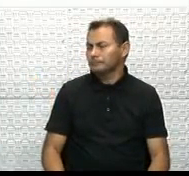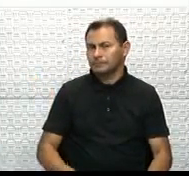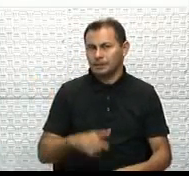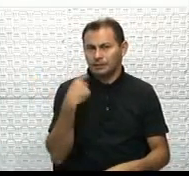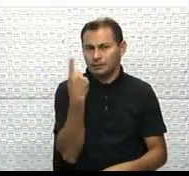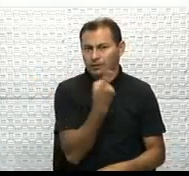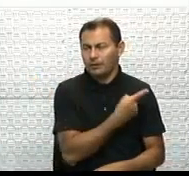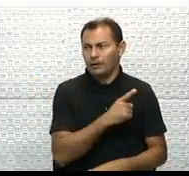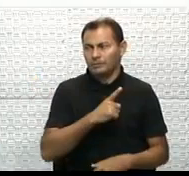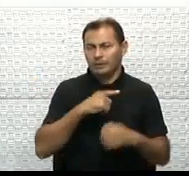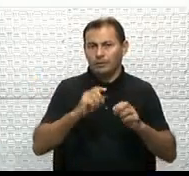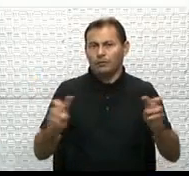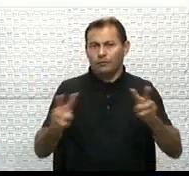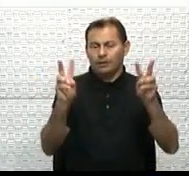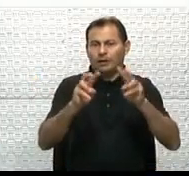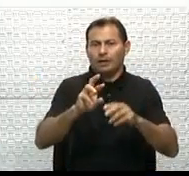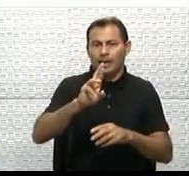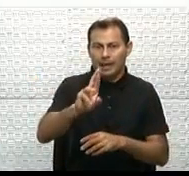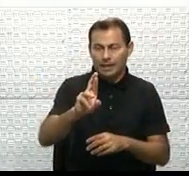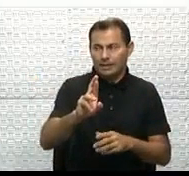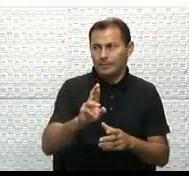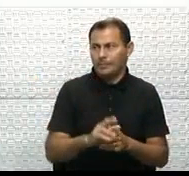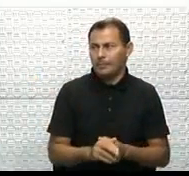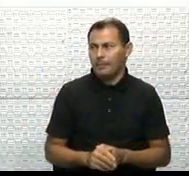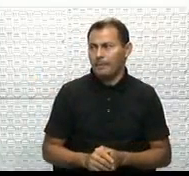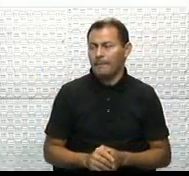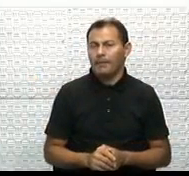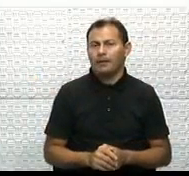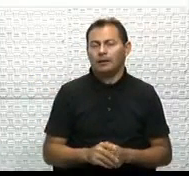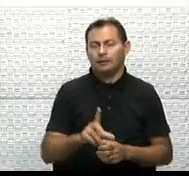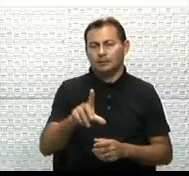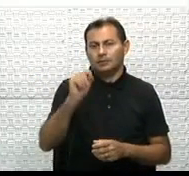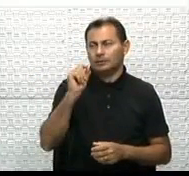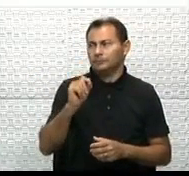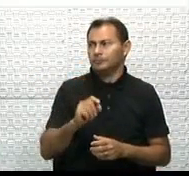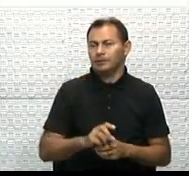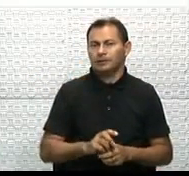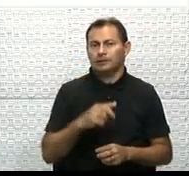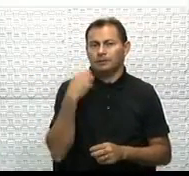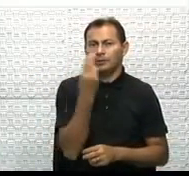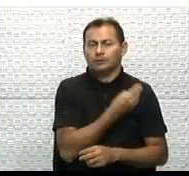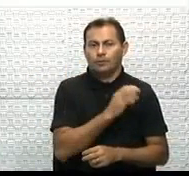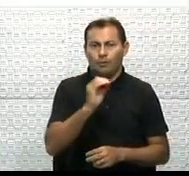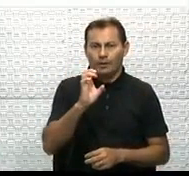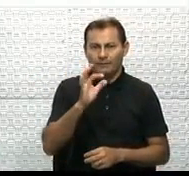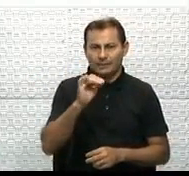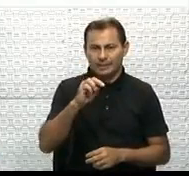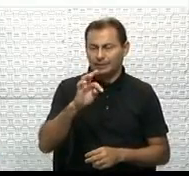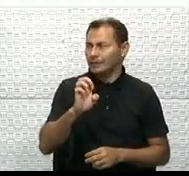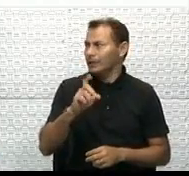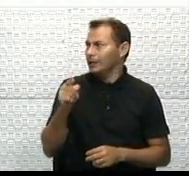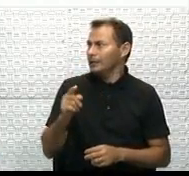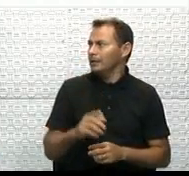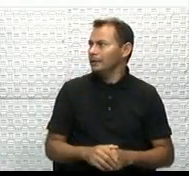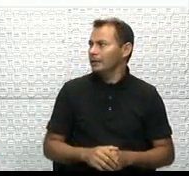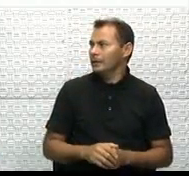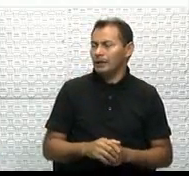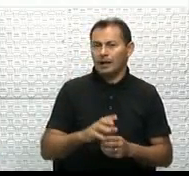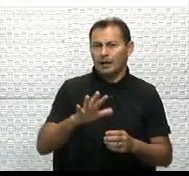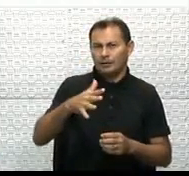Então, nós temos que o valor de R a ser determinado, o nosso coeficiente de correlação, ele